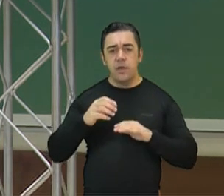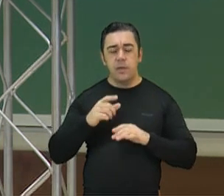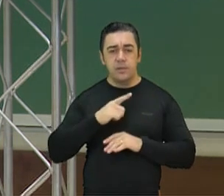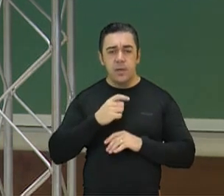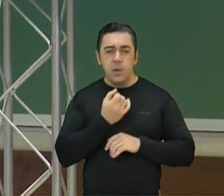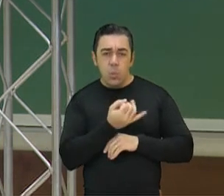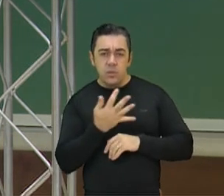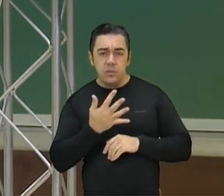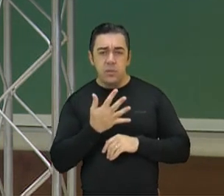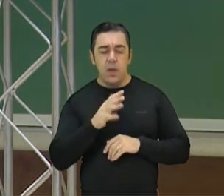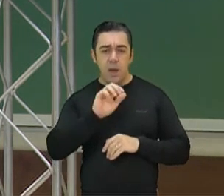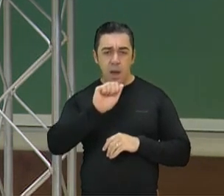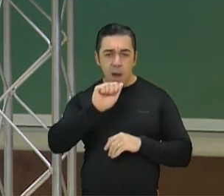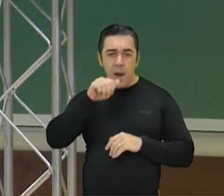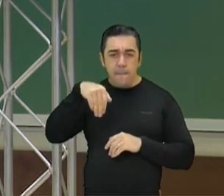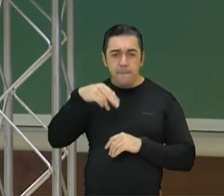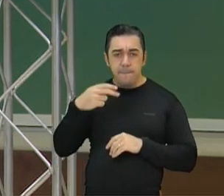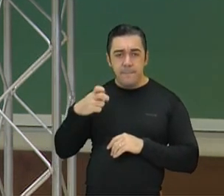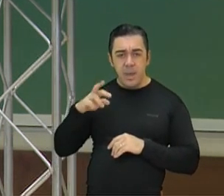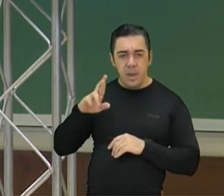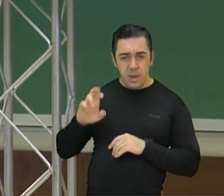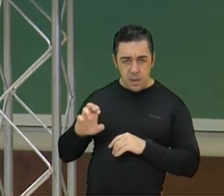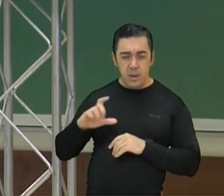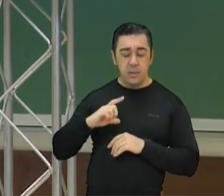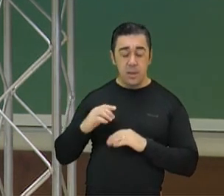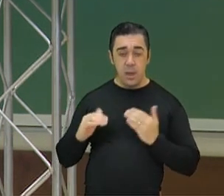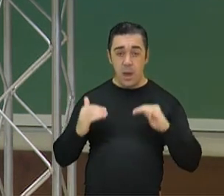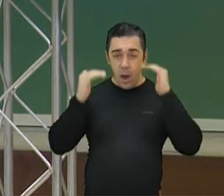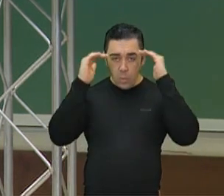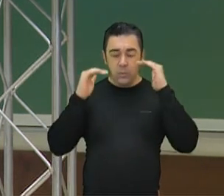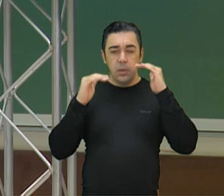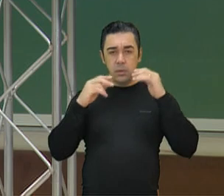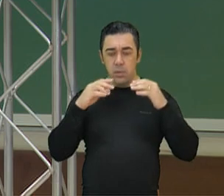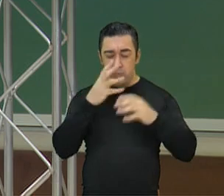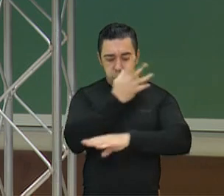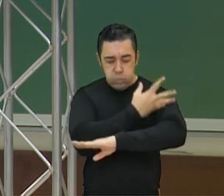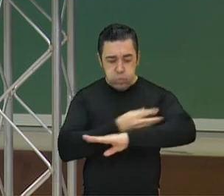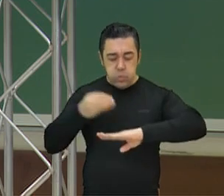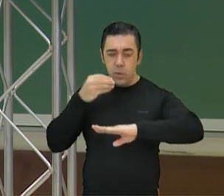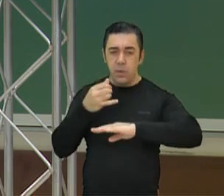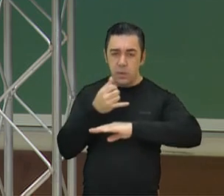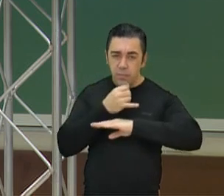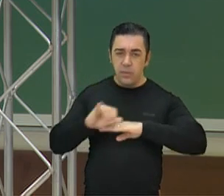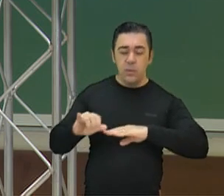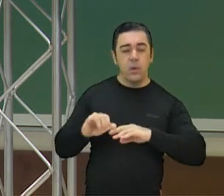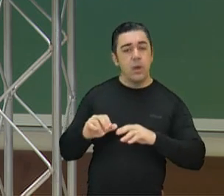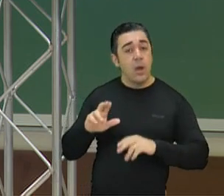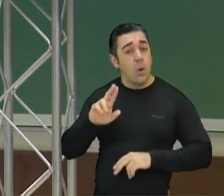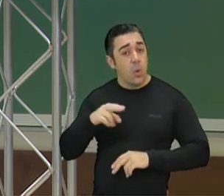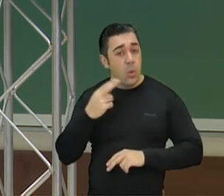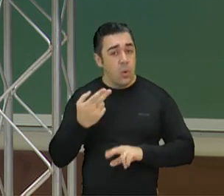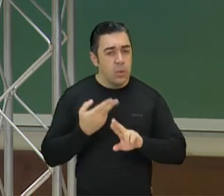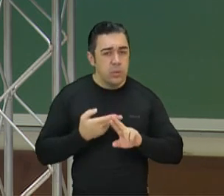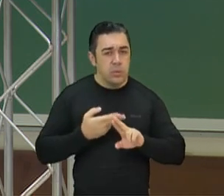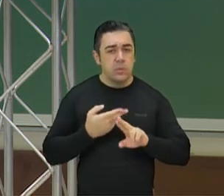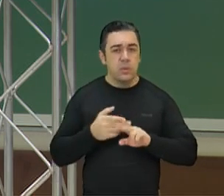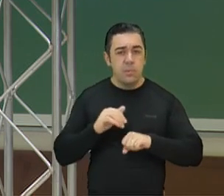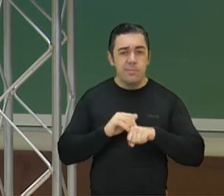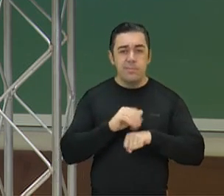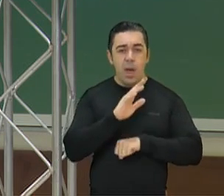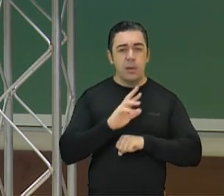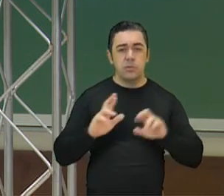errada em uma tensão alta, né? Ou até mesmo a utilização de uma potência